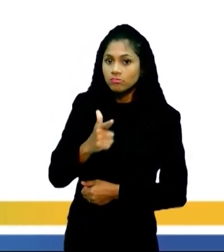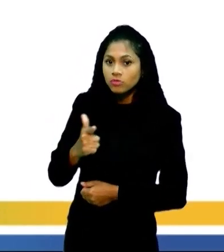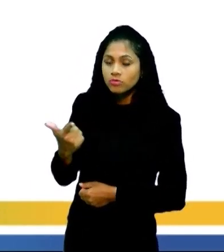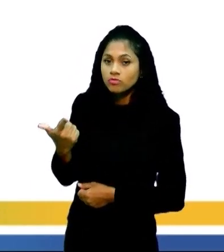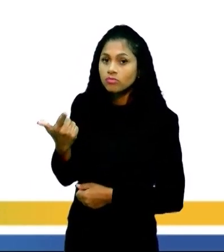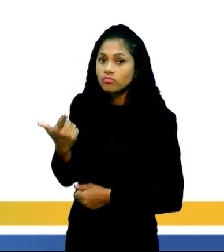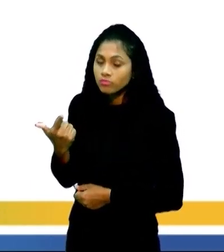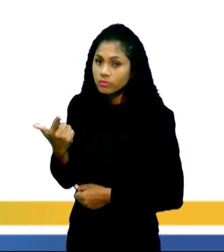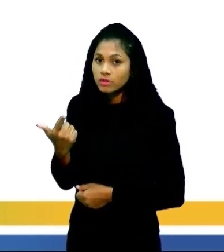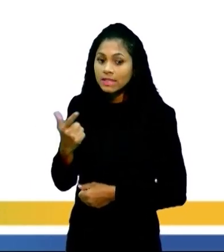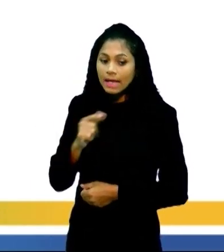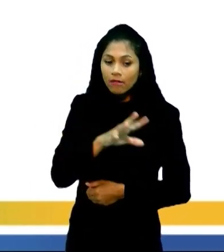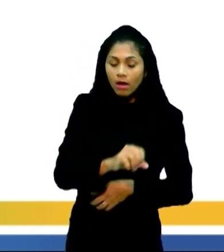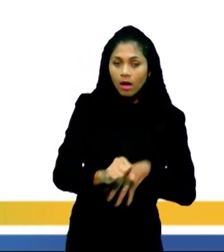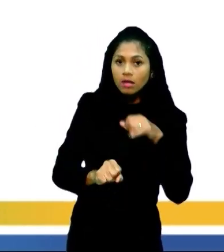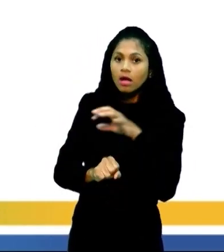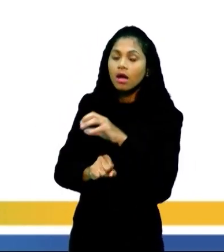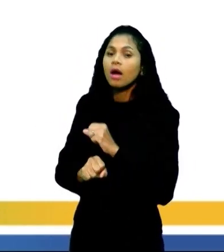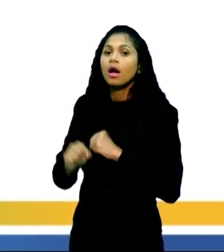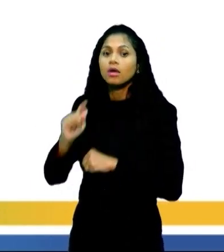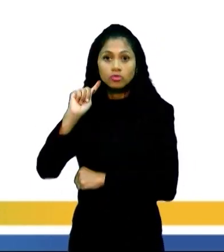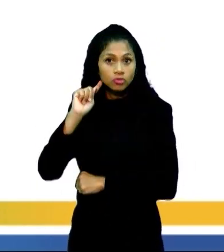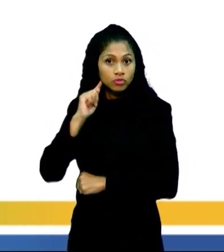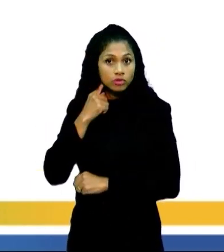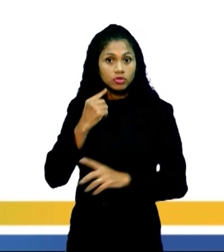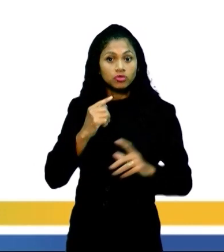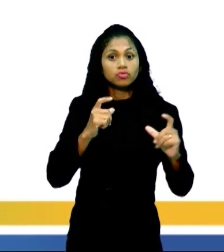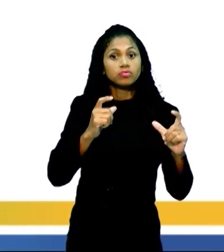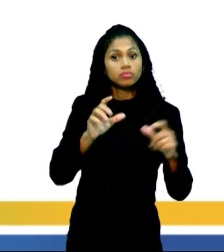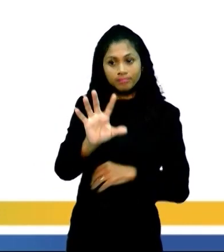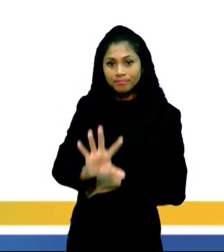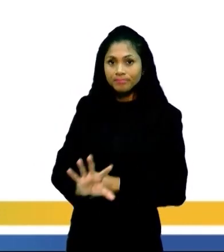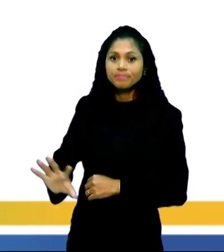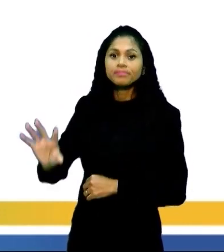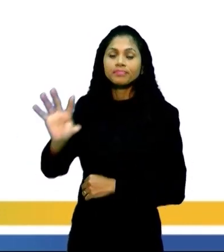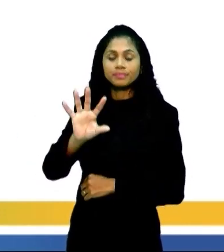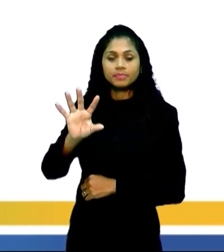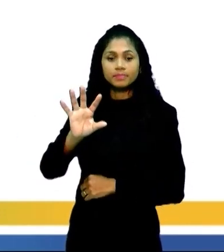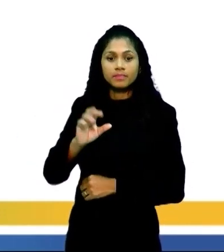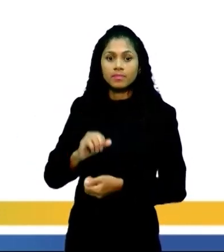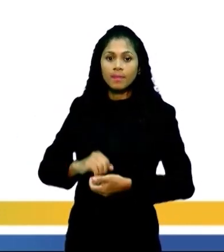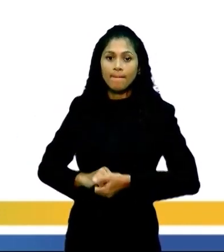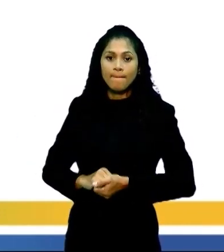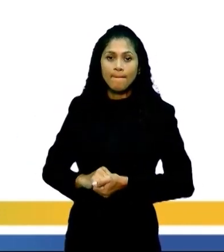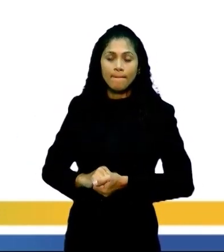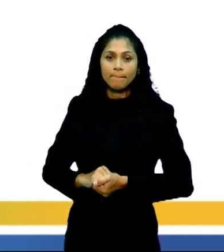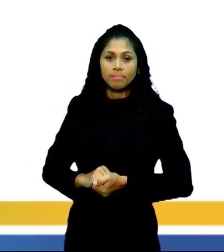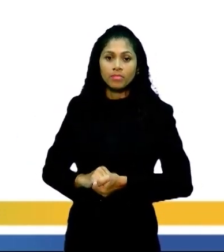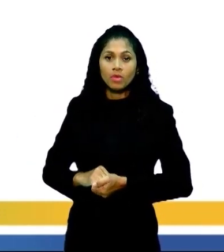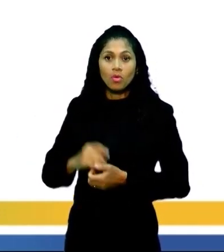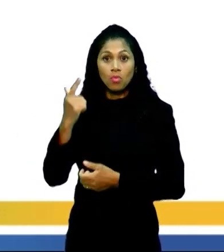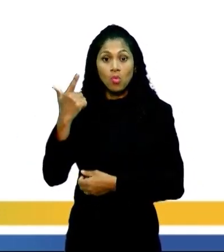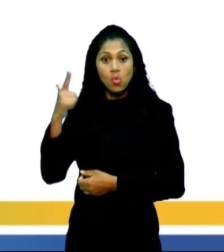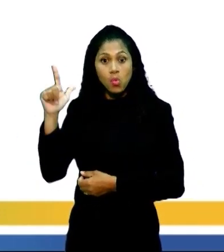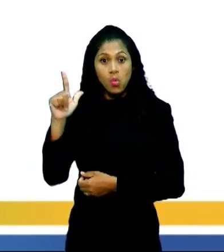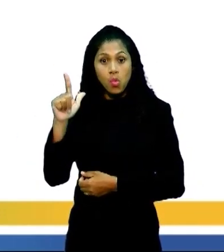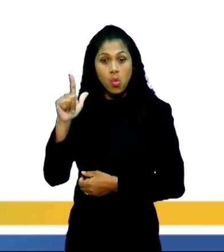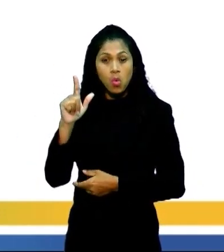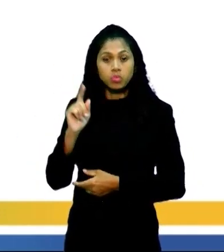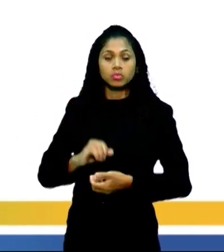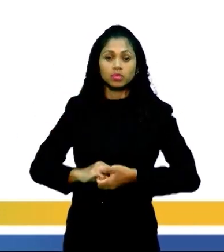região. Então, foi um dos motivos. Procedimentos. Não saberem o